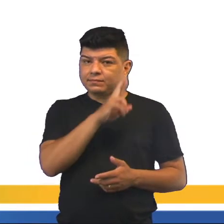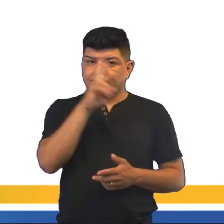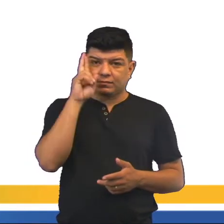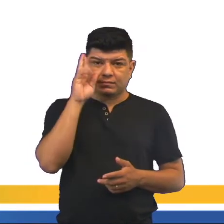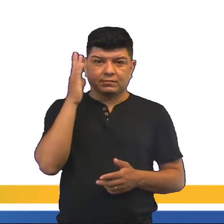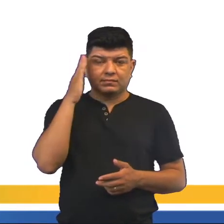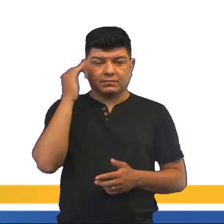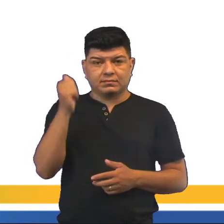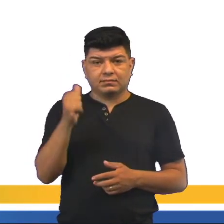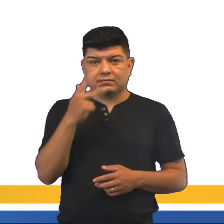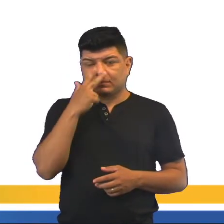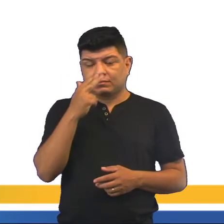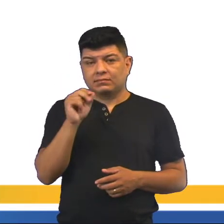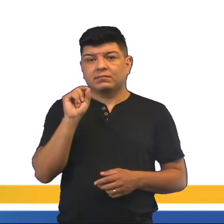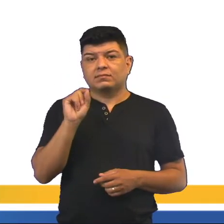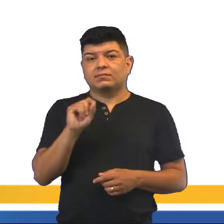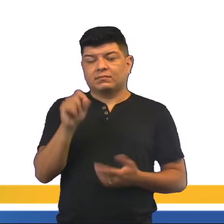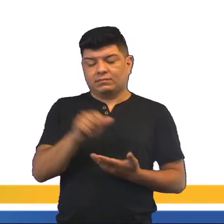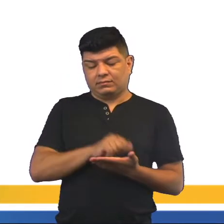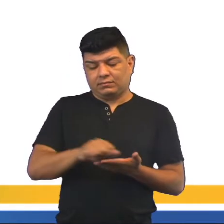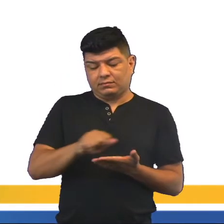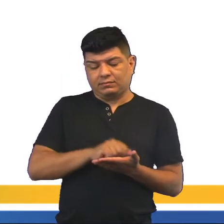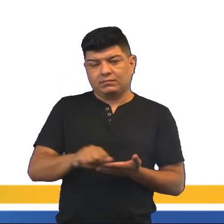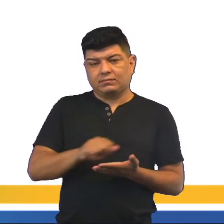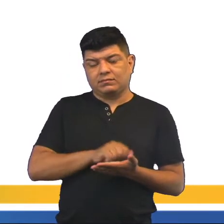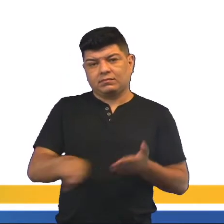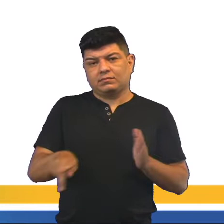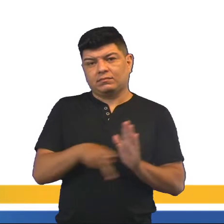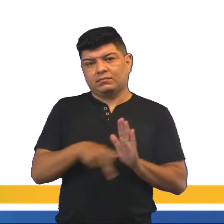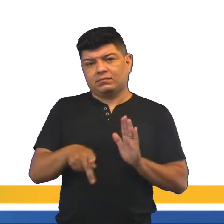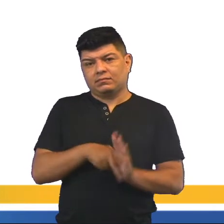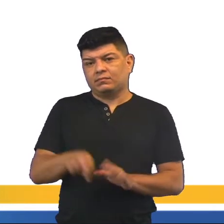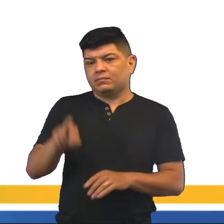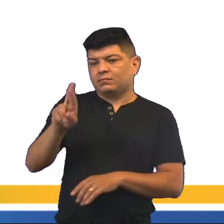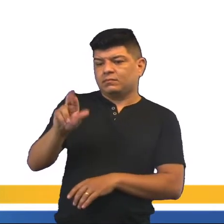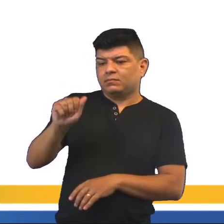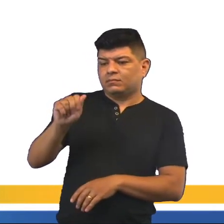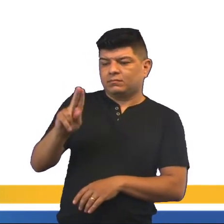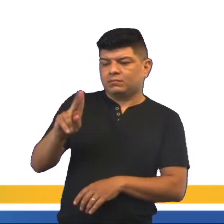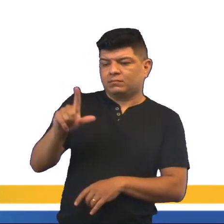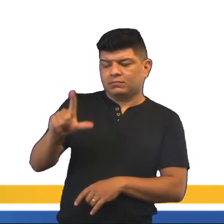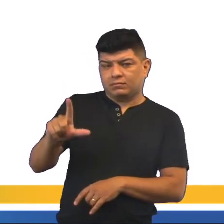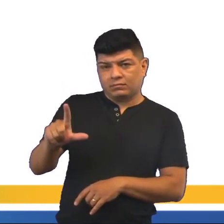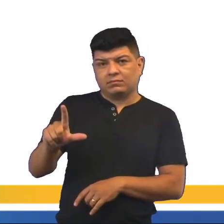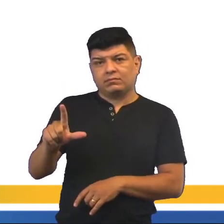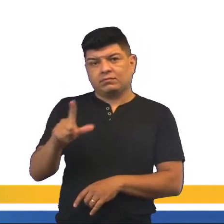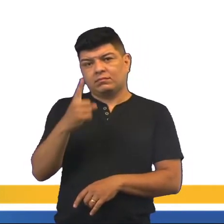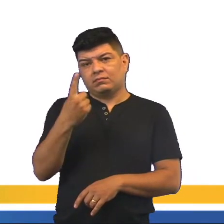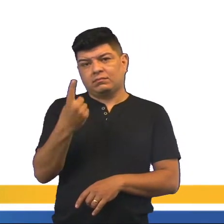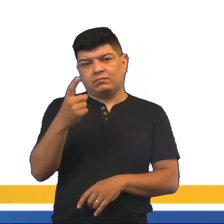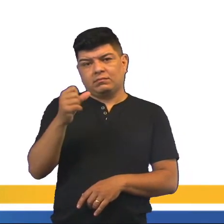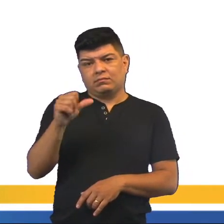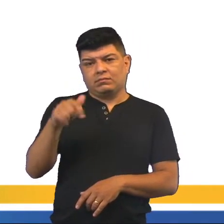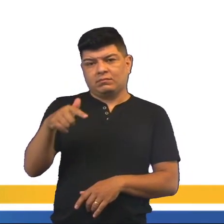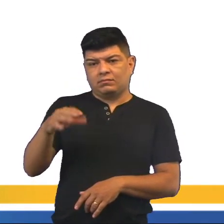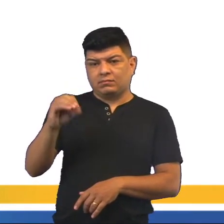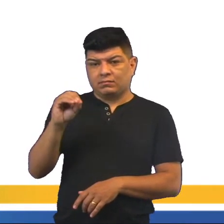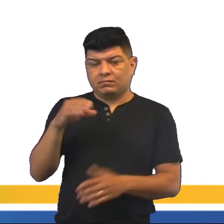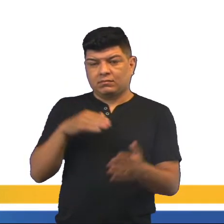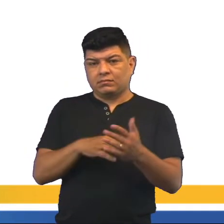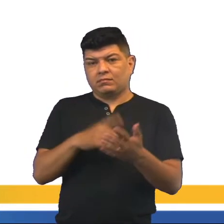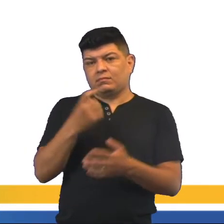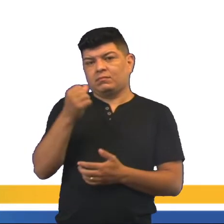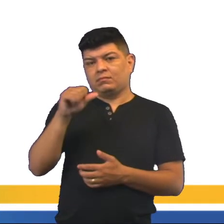históricos podem ser dados, entre os quais a notação criada por Raoul Feuillet, de 1660 a